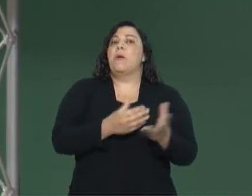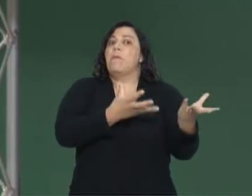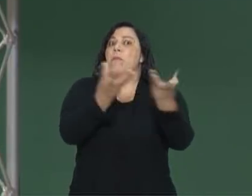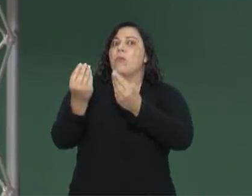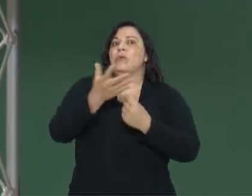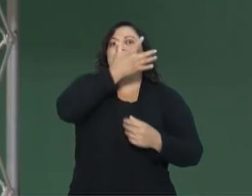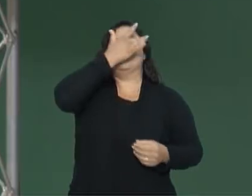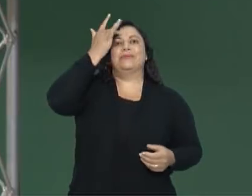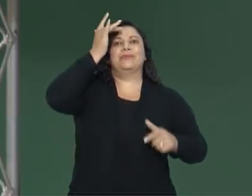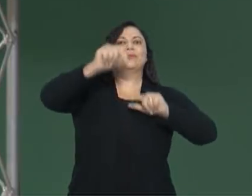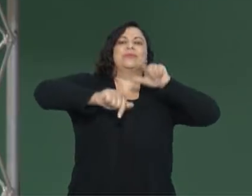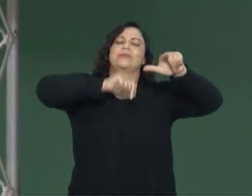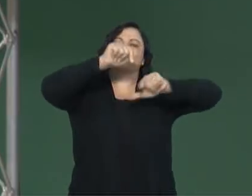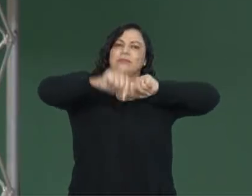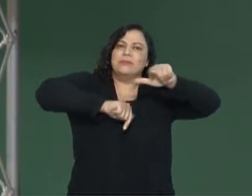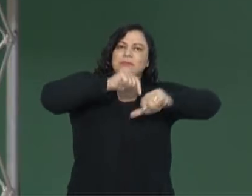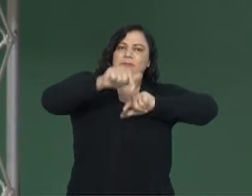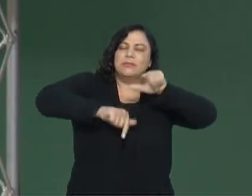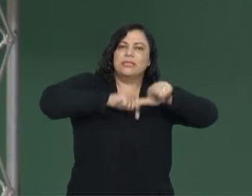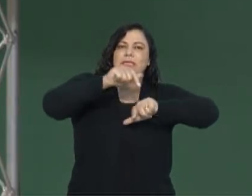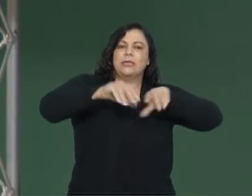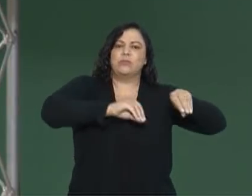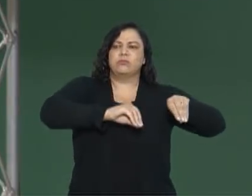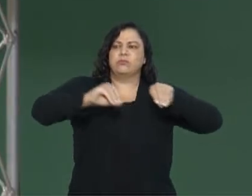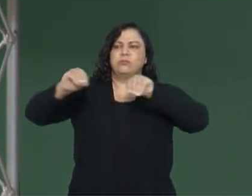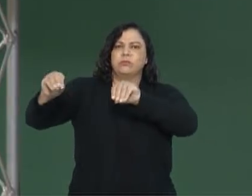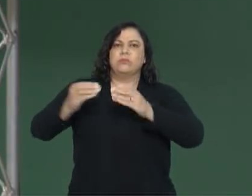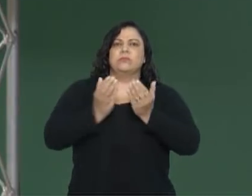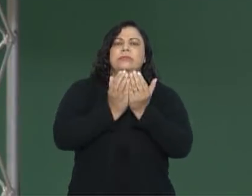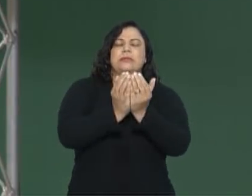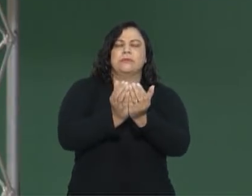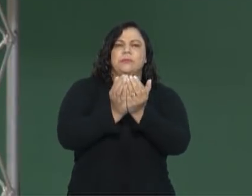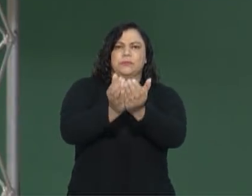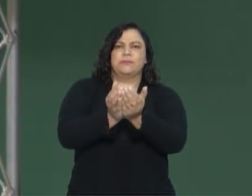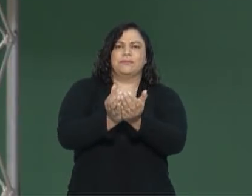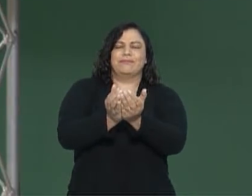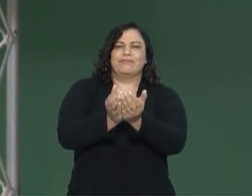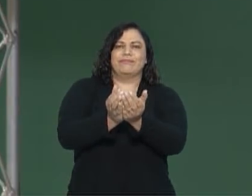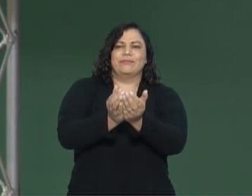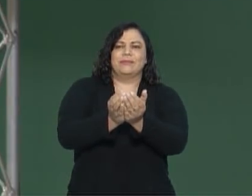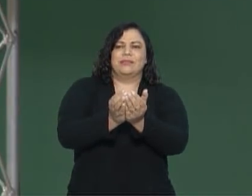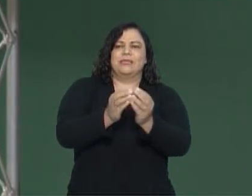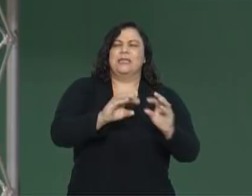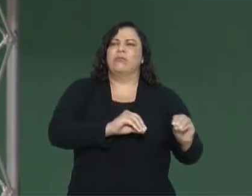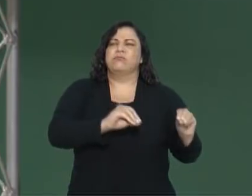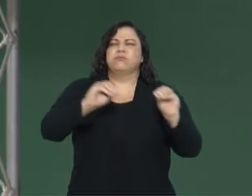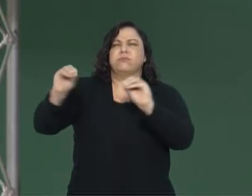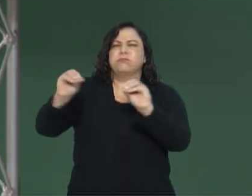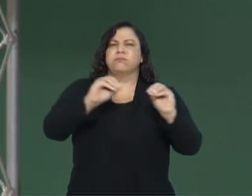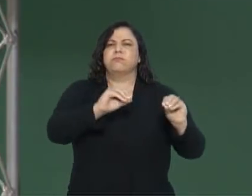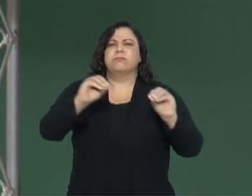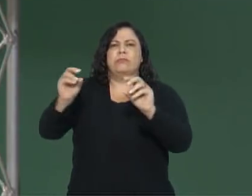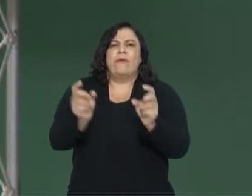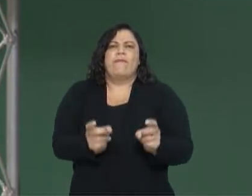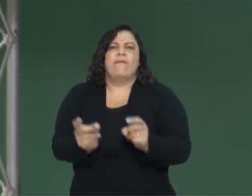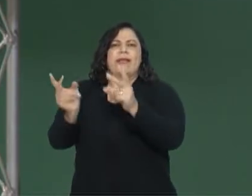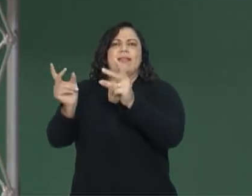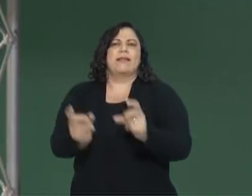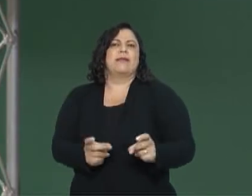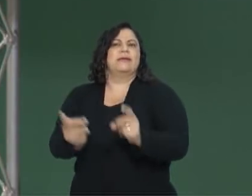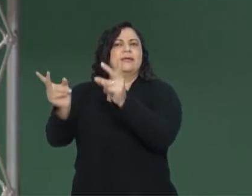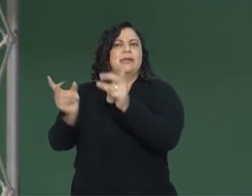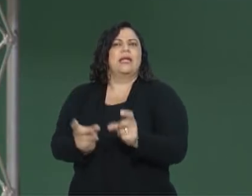naquele local, muitas pessoas trabalhando naquele local, automaticamente você está exportando muito. Se você está exportando muito, você tem